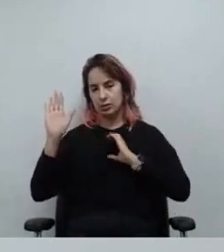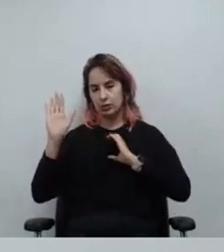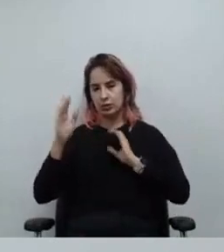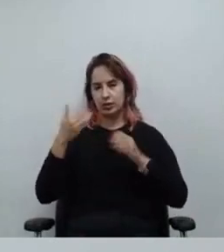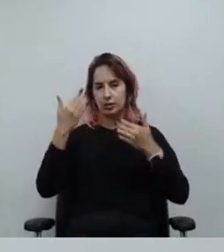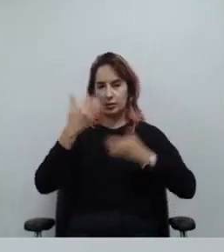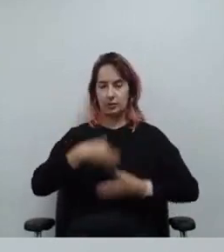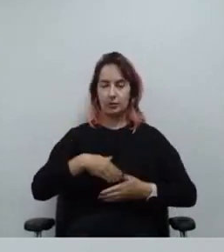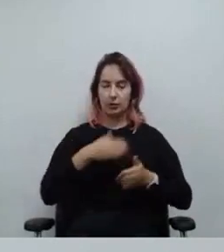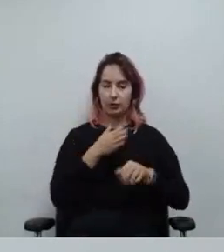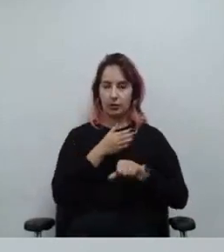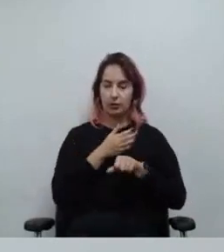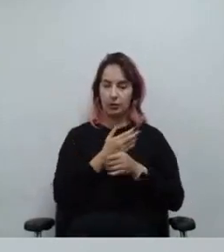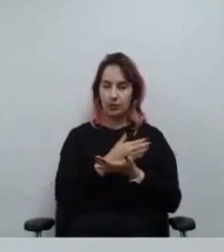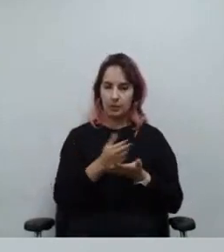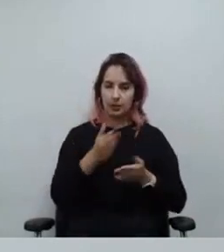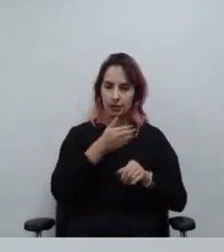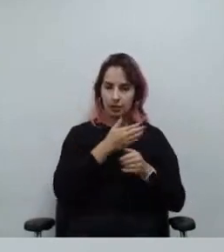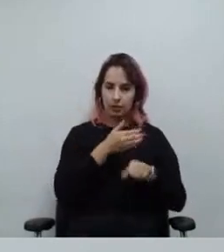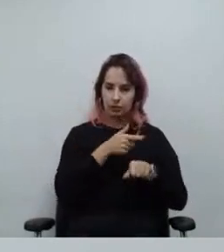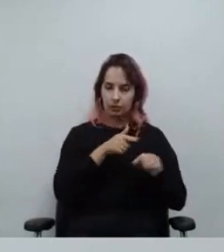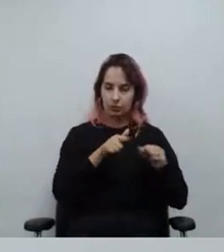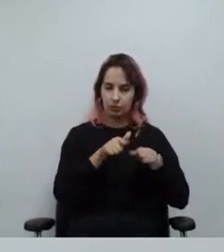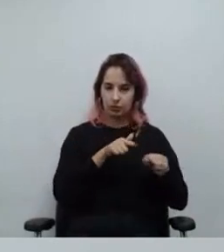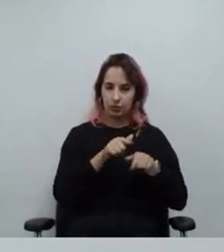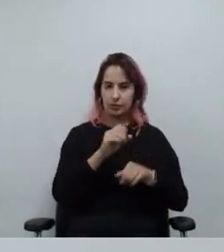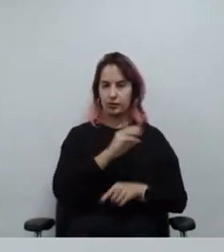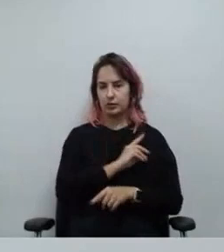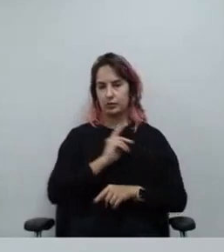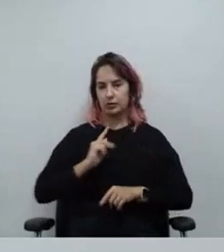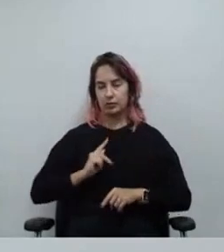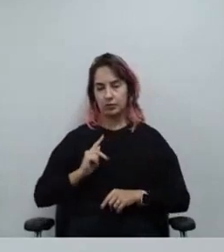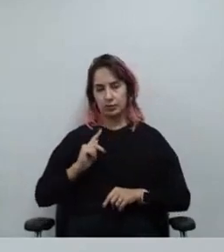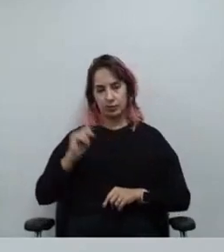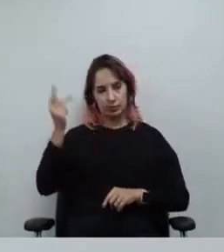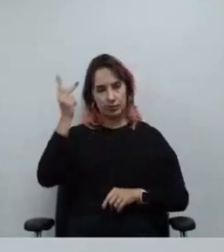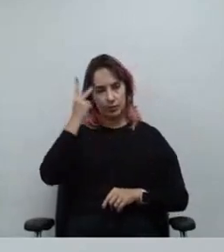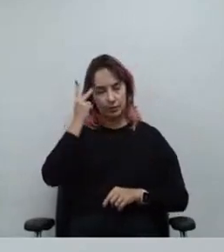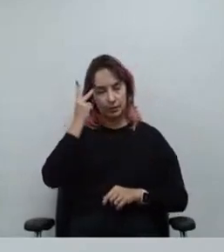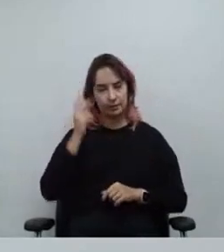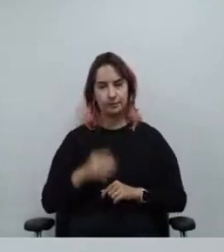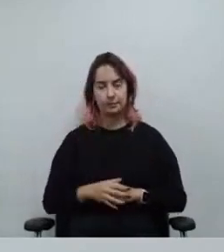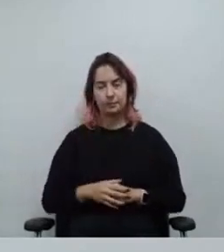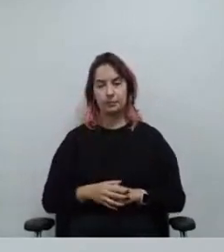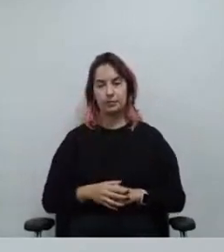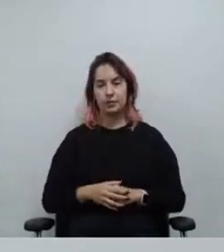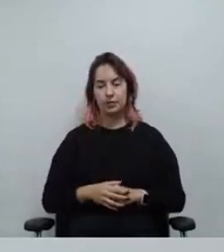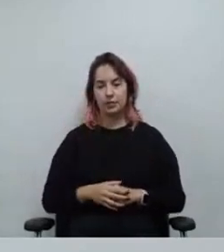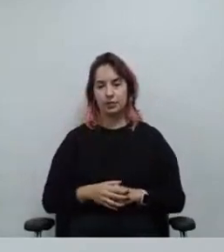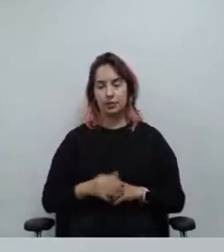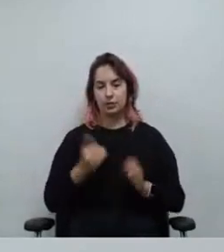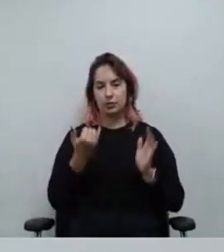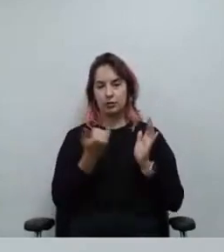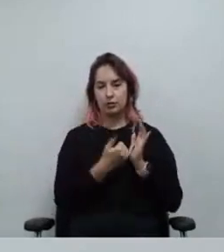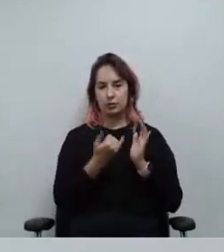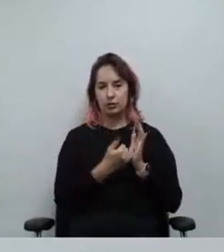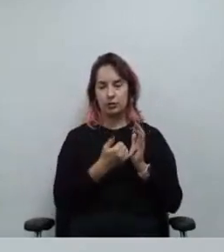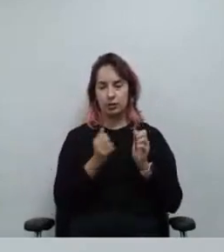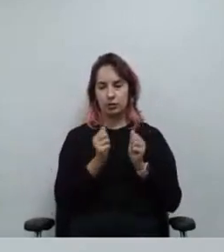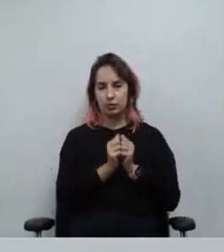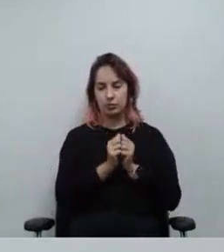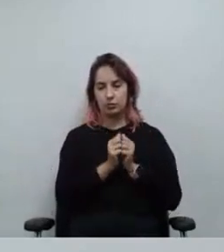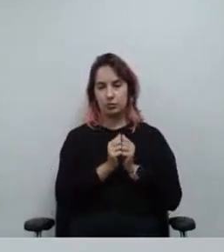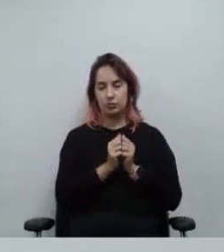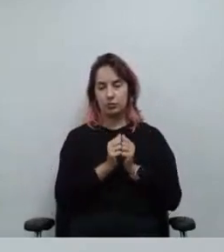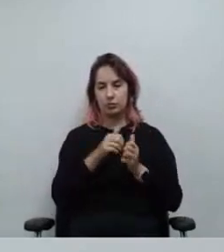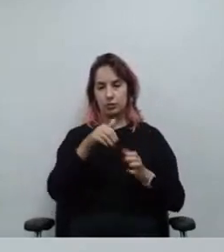e títulos para ingresso na carreira de defensor e defensora pública do Estado de São Paulo, nos termos do edital anexado ao presente voto,